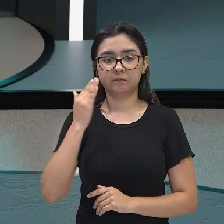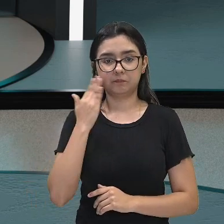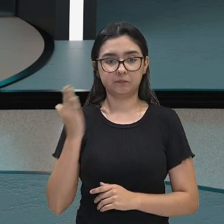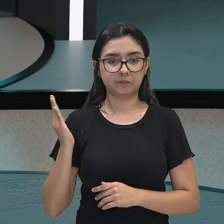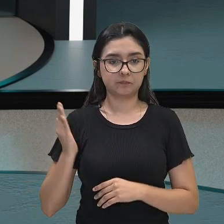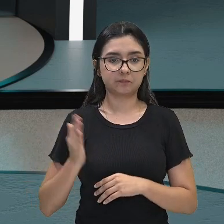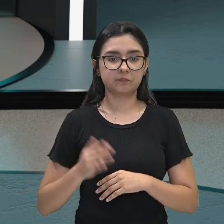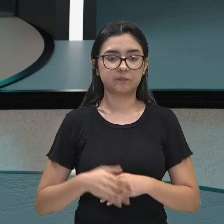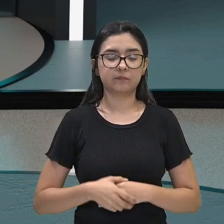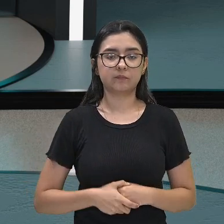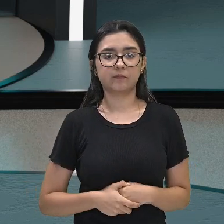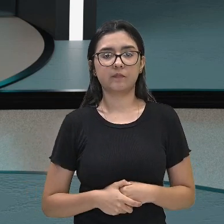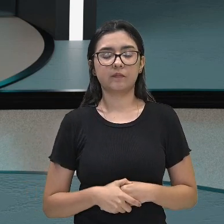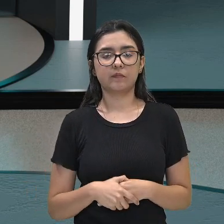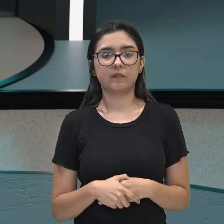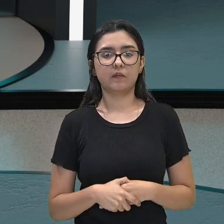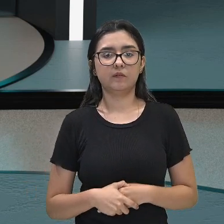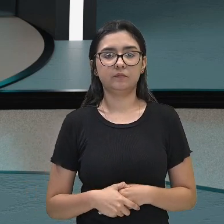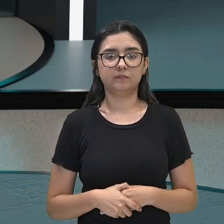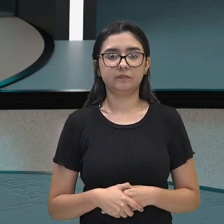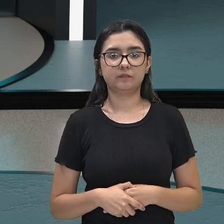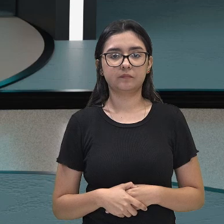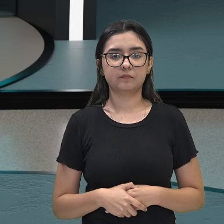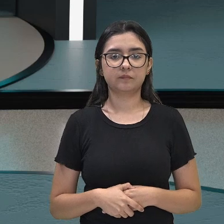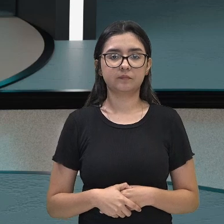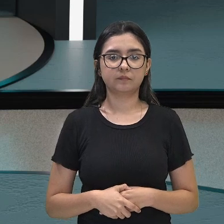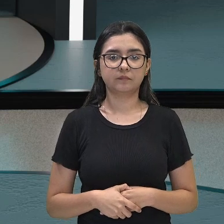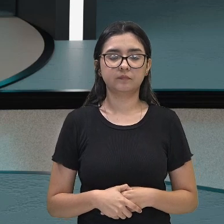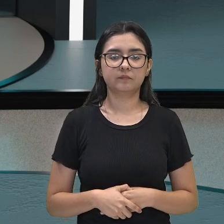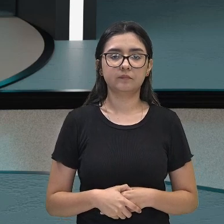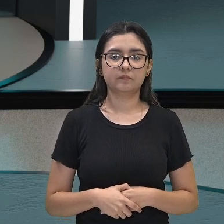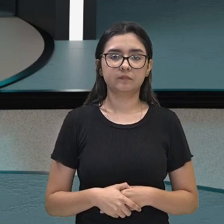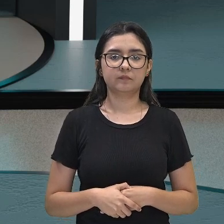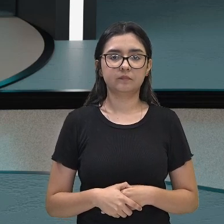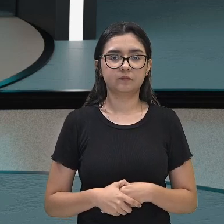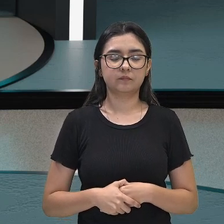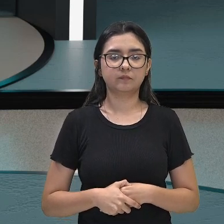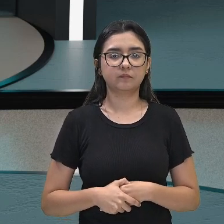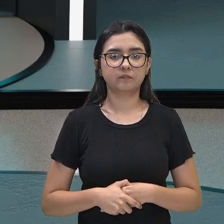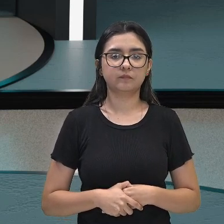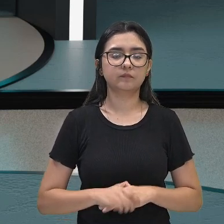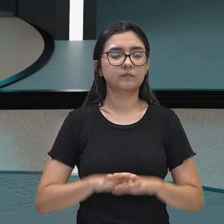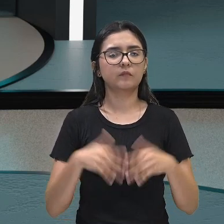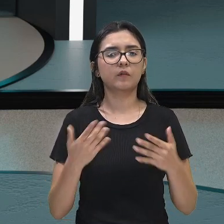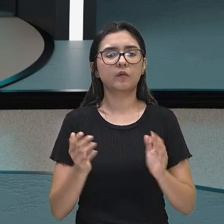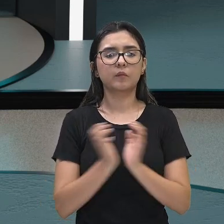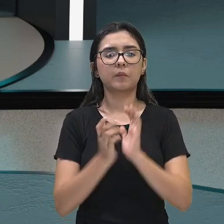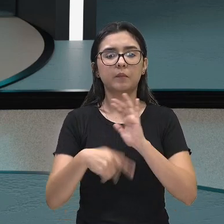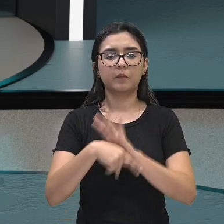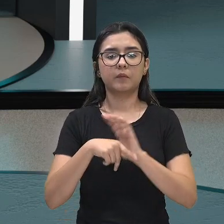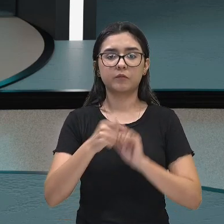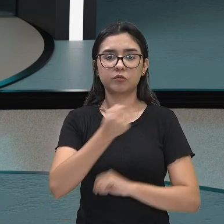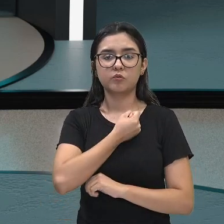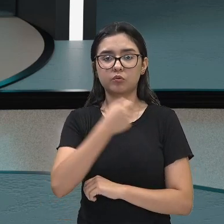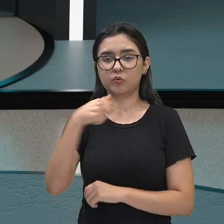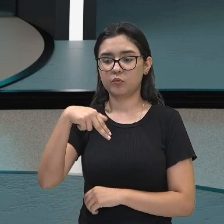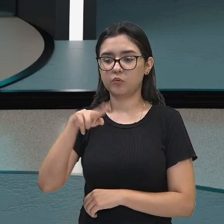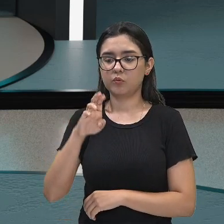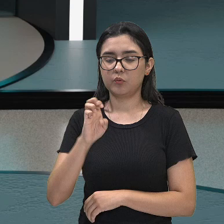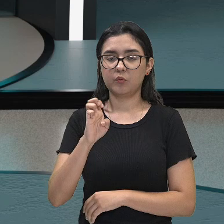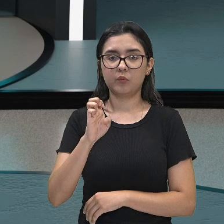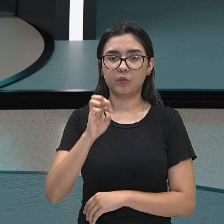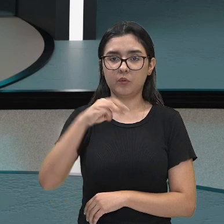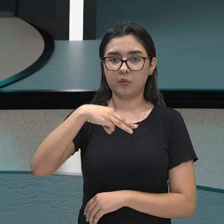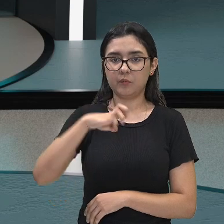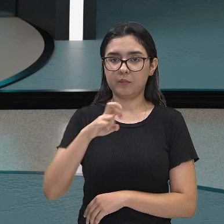classe gramatical chamada numeral. Então, a classe gramatical dos números é o numeral. Dentro